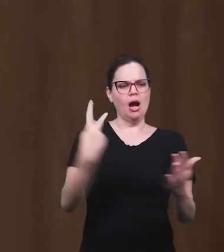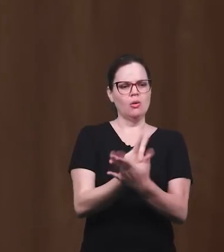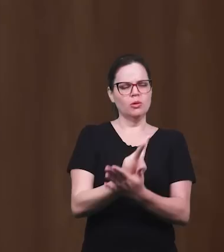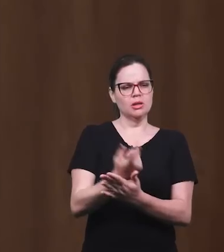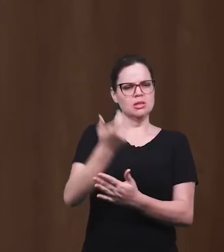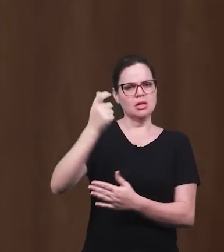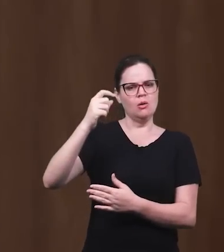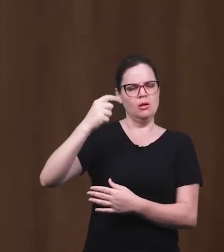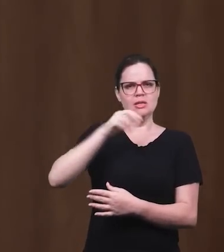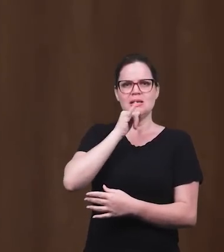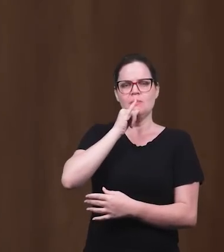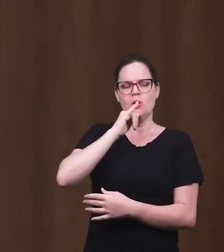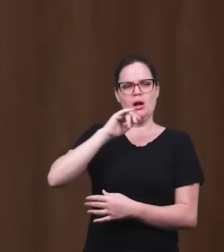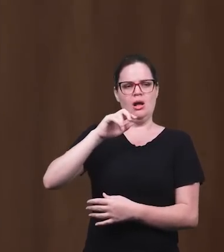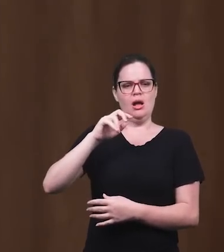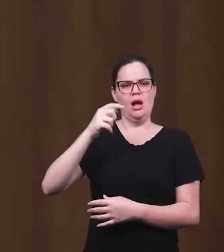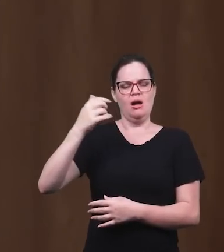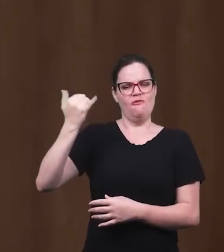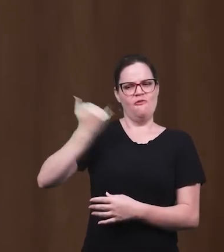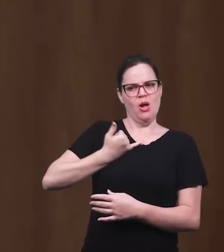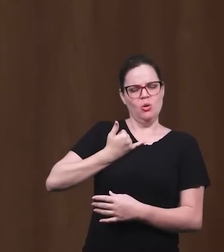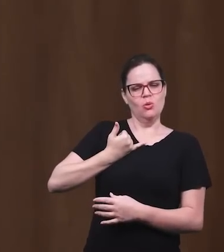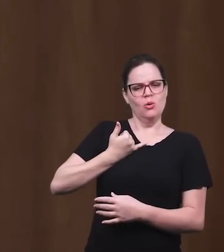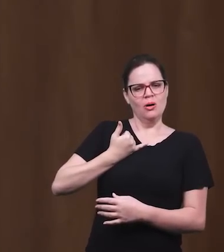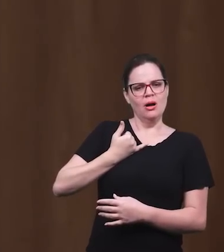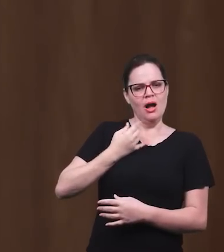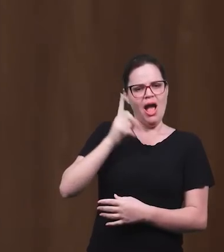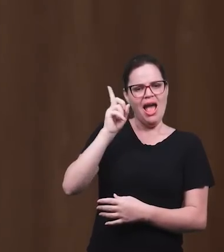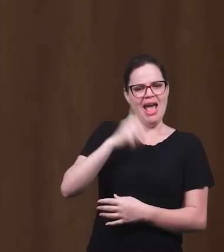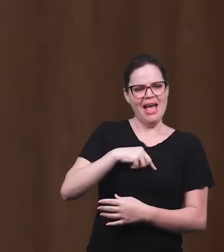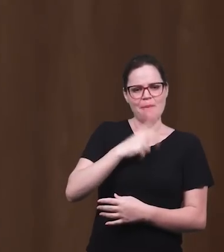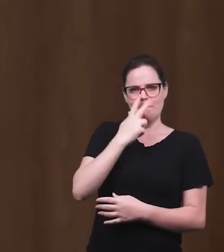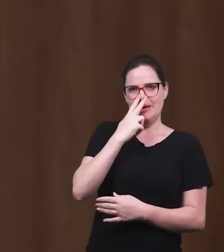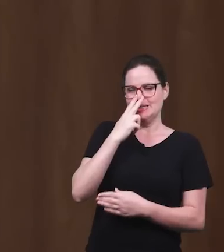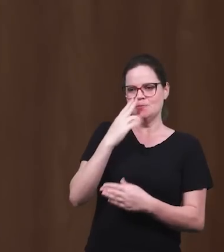para mudar a palavra, isso é de procedência maligna.